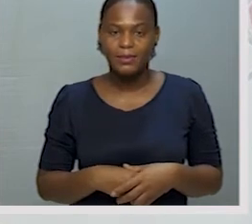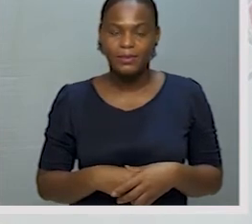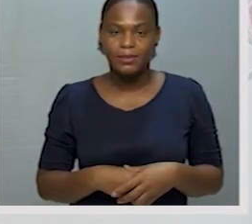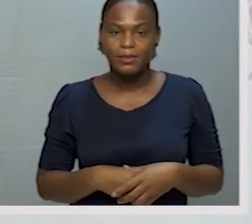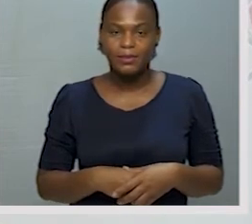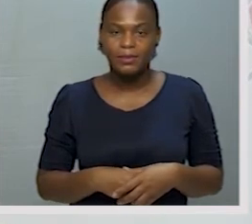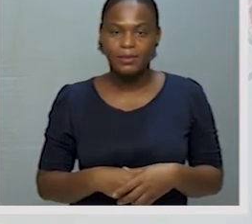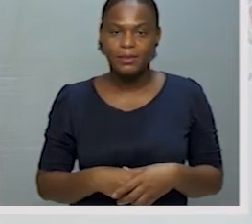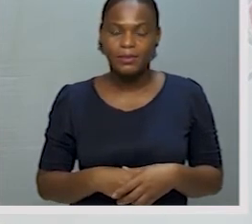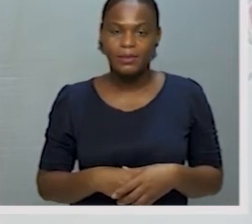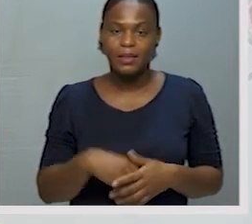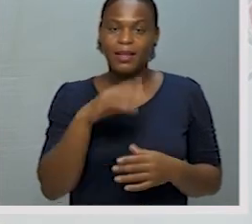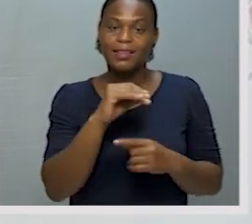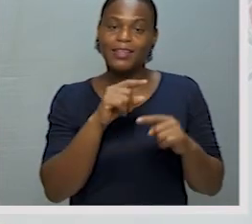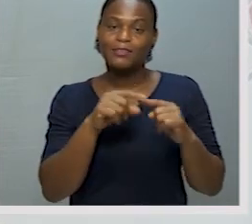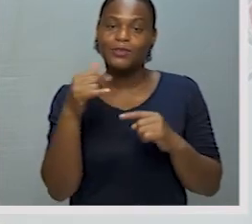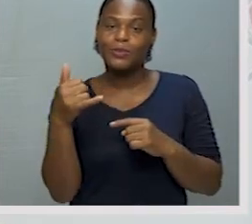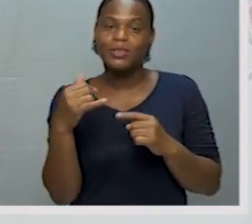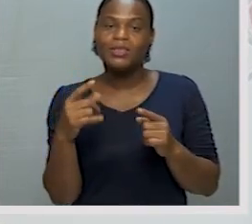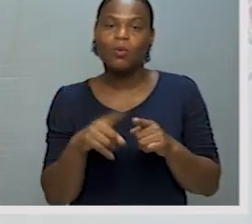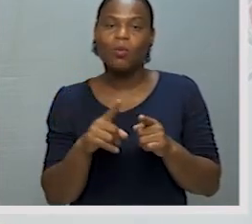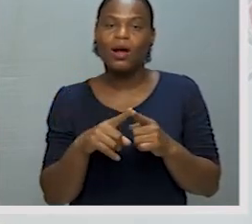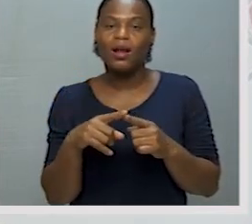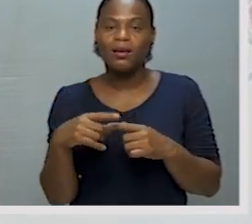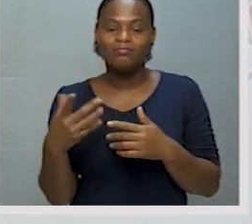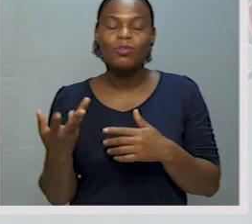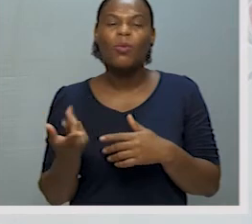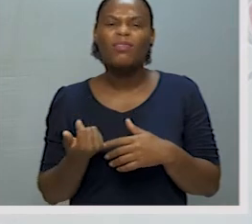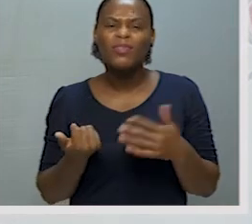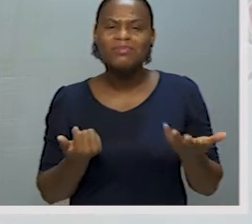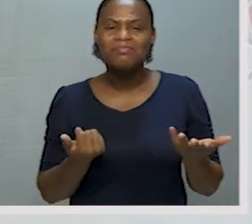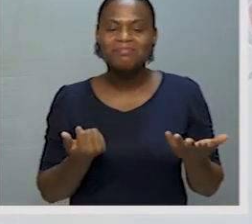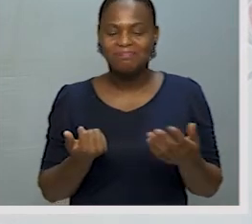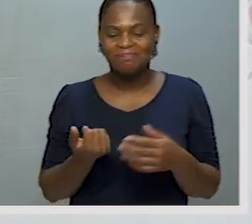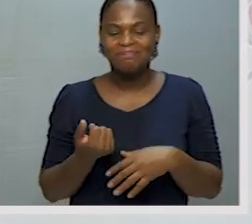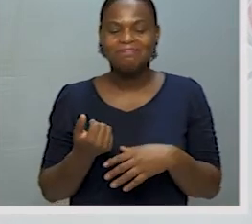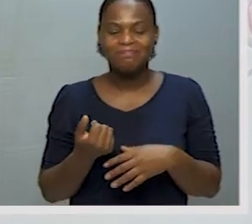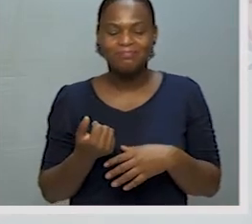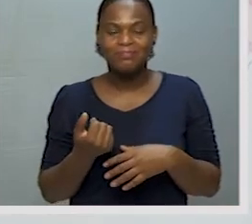caso. Então, 10 a dividir por 2 igual a...